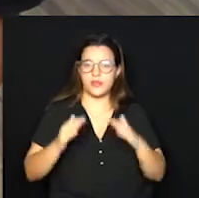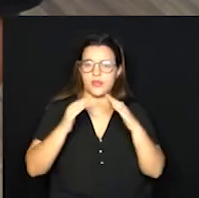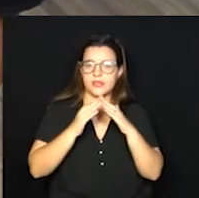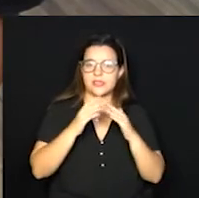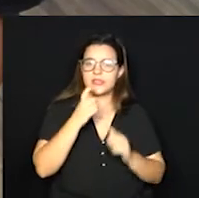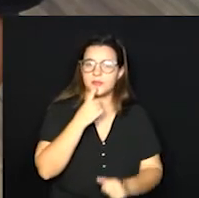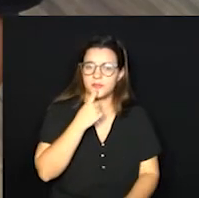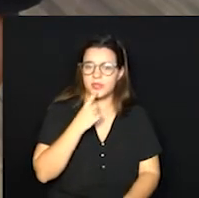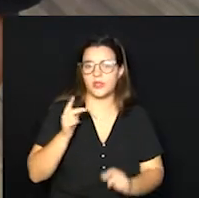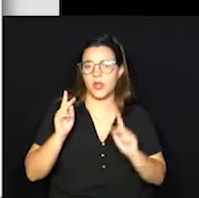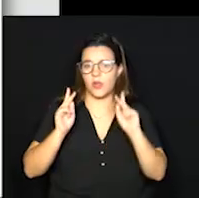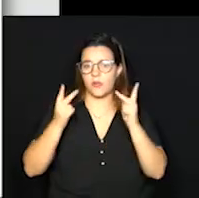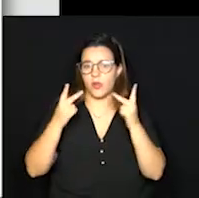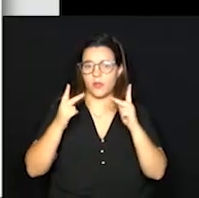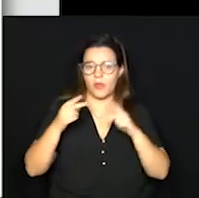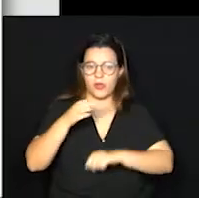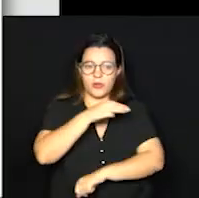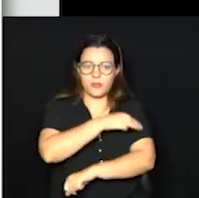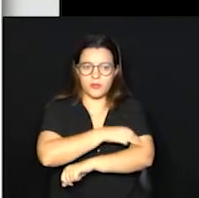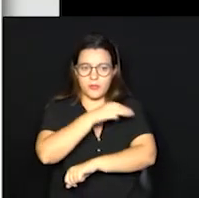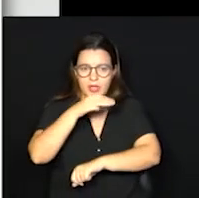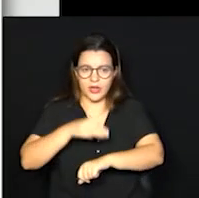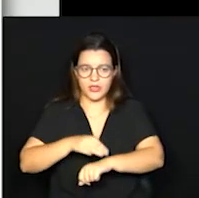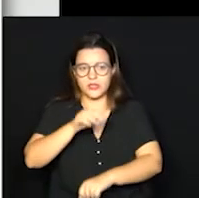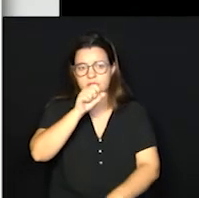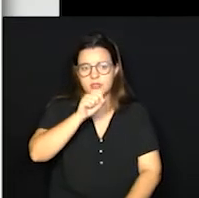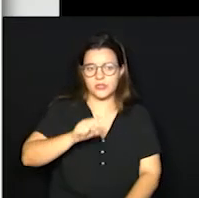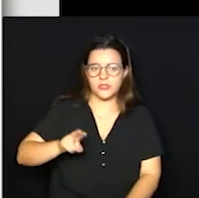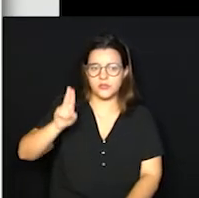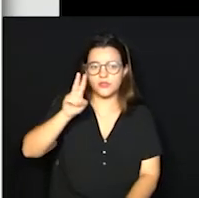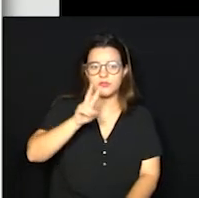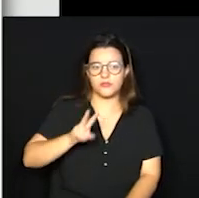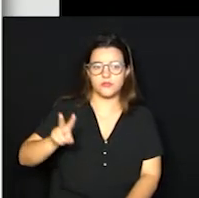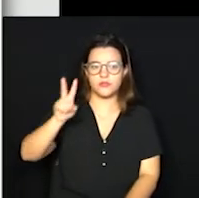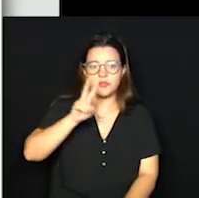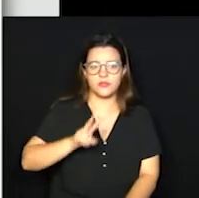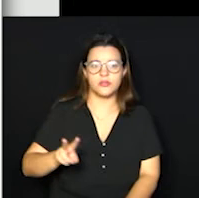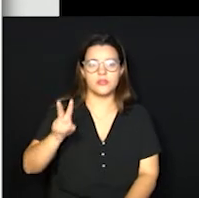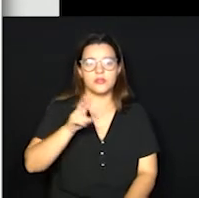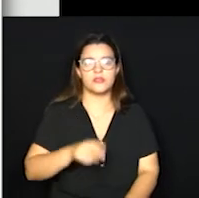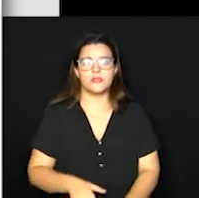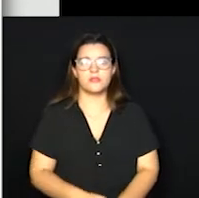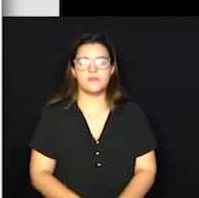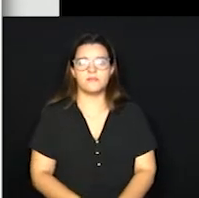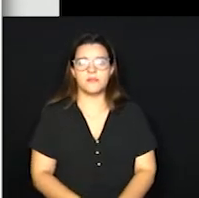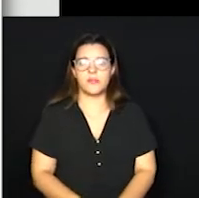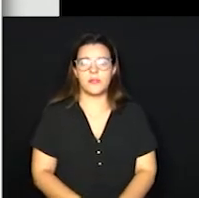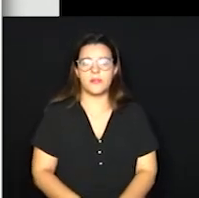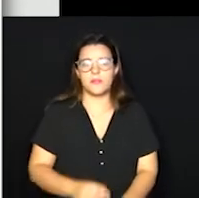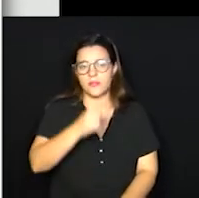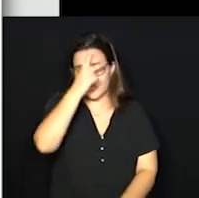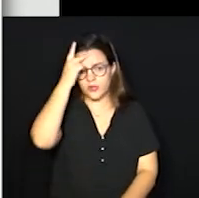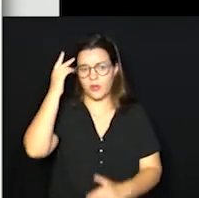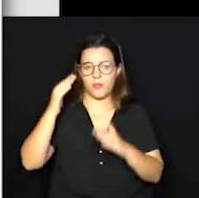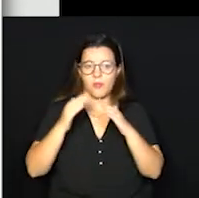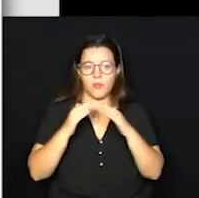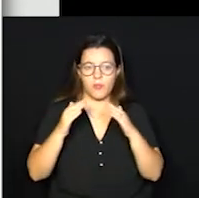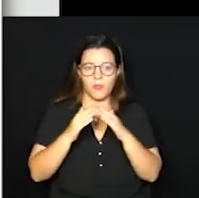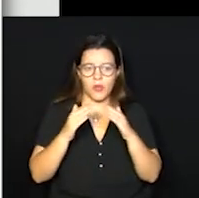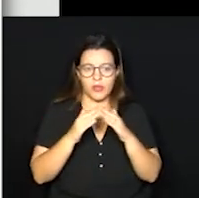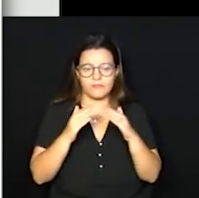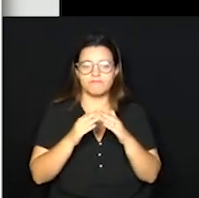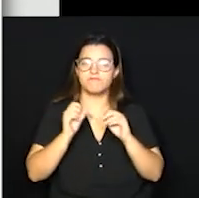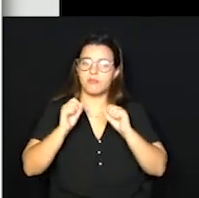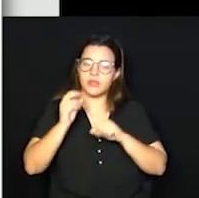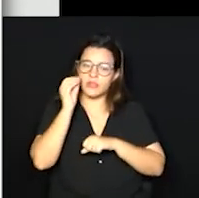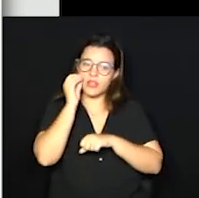Campinas, Hortolândia, Montemor, Sumaré, Valinhos e Vinhedo. Então, pessoas que moram nessas cidades também podem